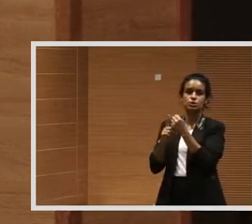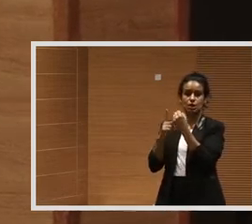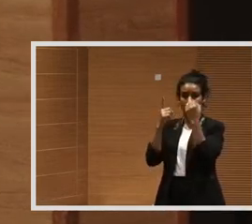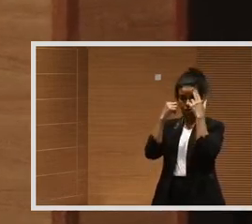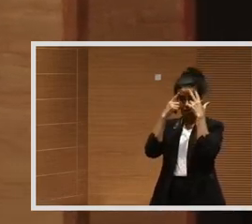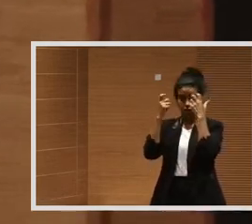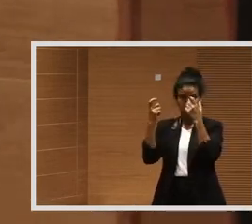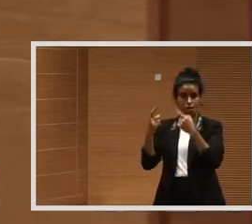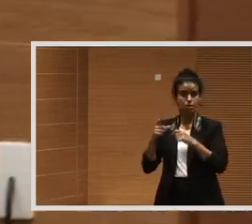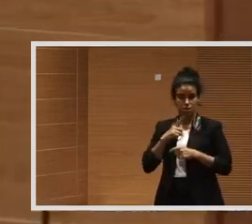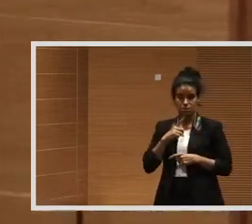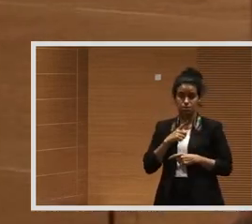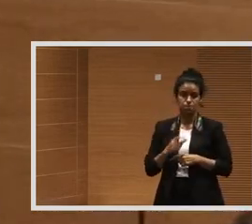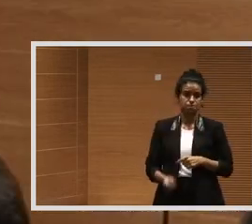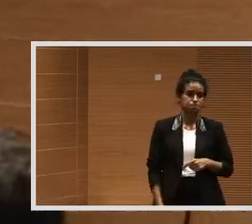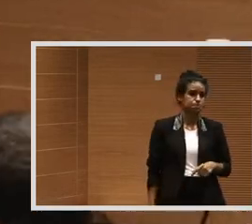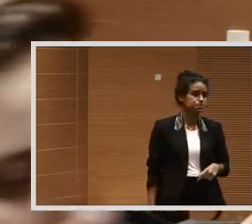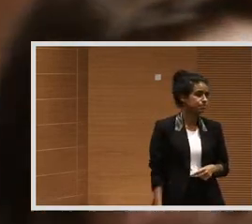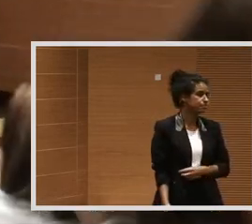Paulo.